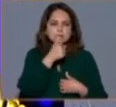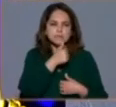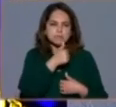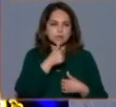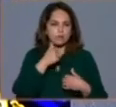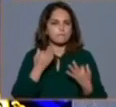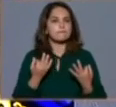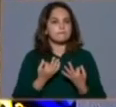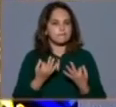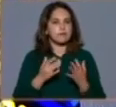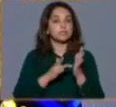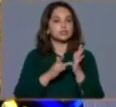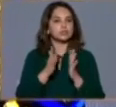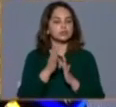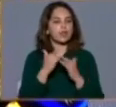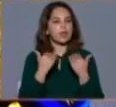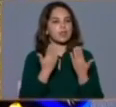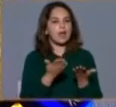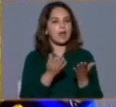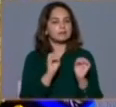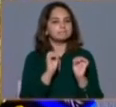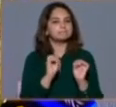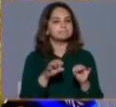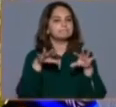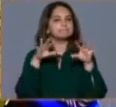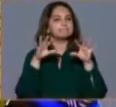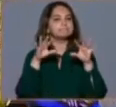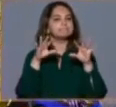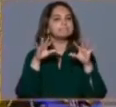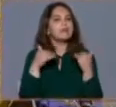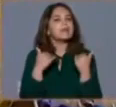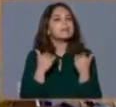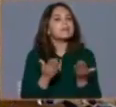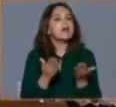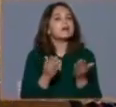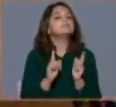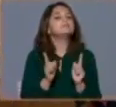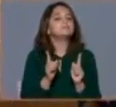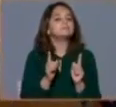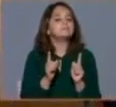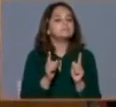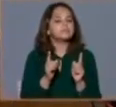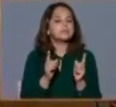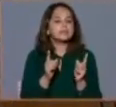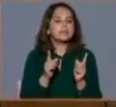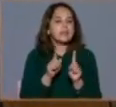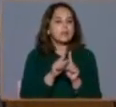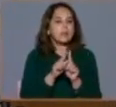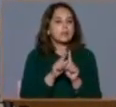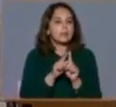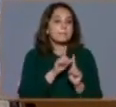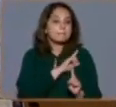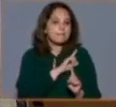E Jesus realiza um sinal, não é? E o sinal que realiza depois, numa intimidade